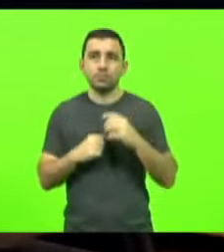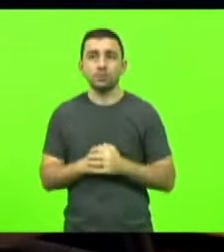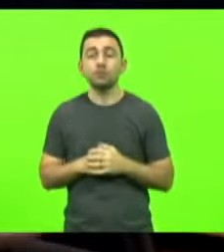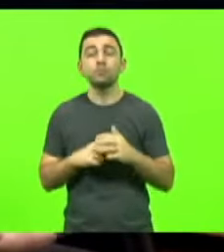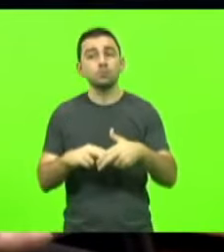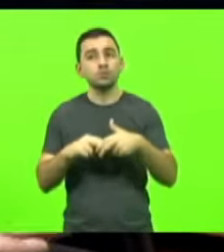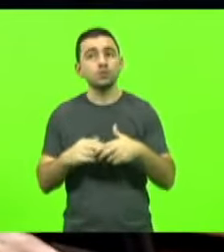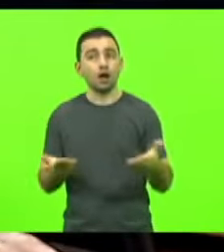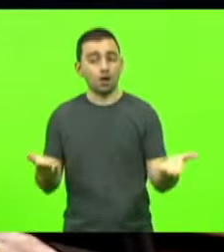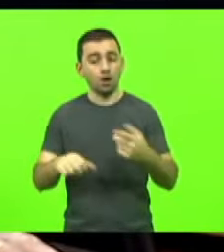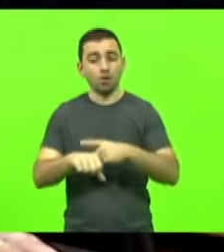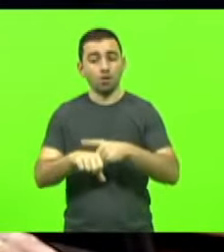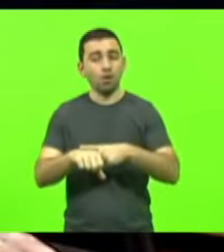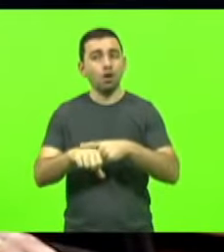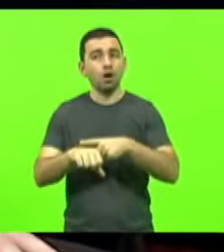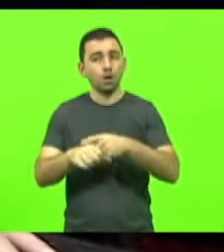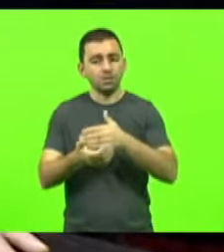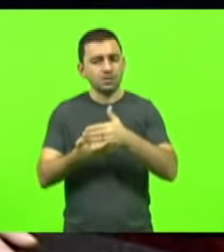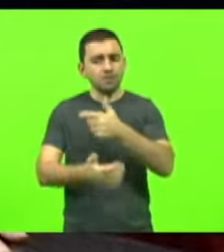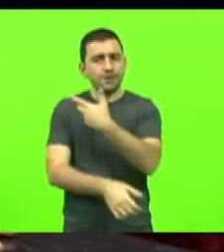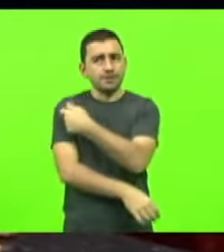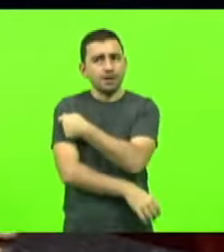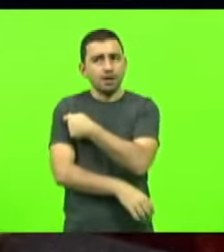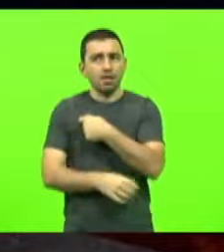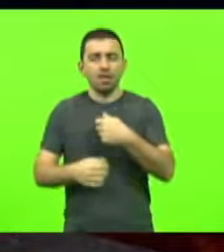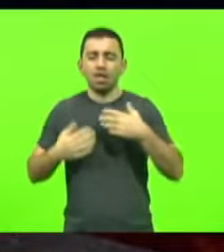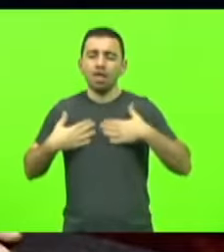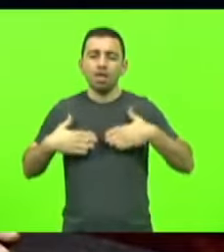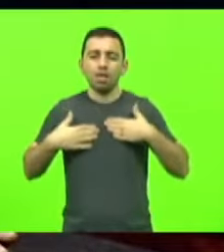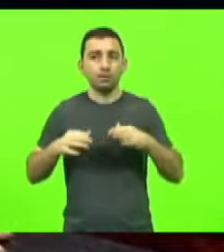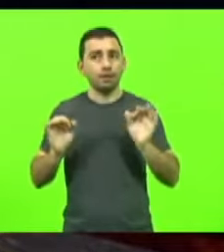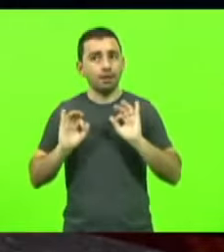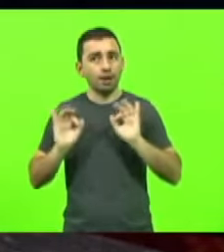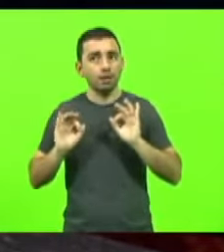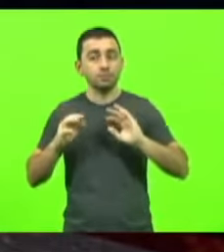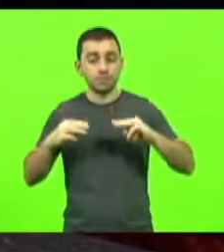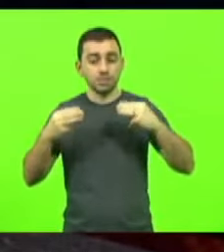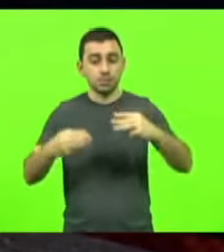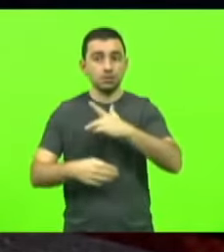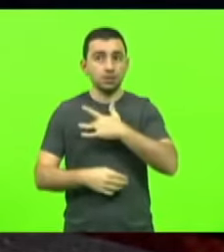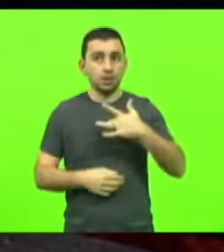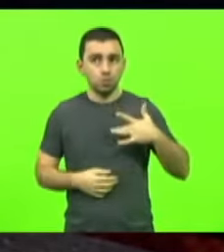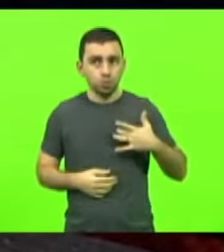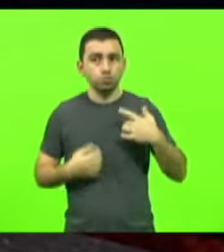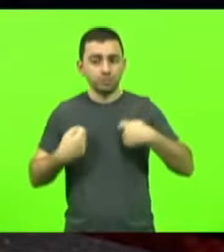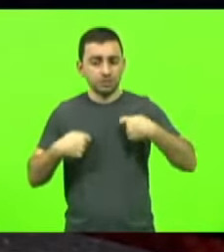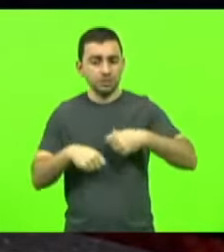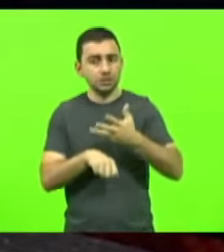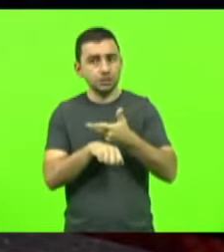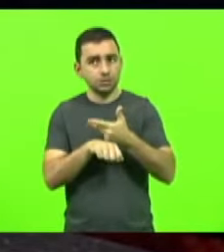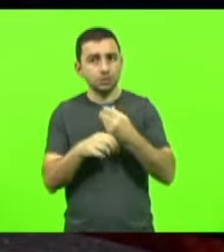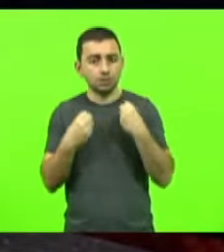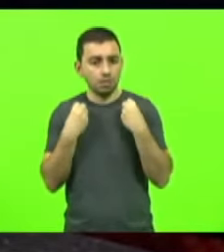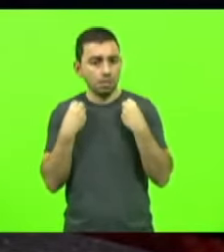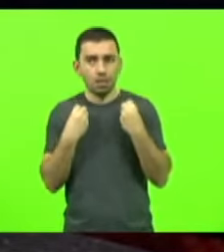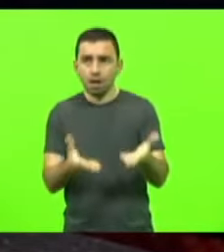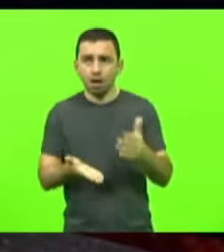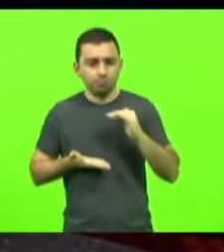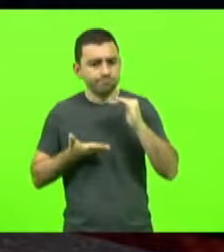hora de vacinar, de não relaxar. O Ministério da Saúde precisa agilizar a entrega das vacinas